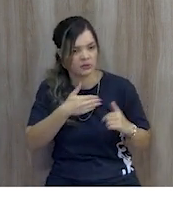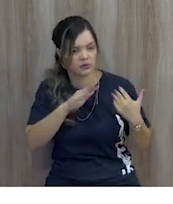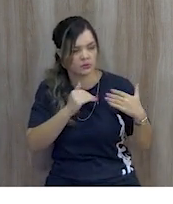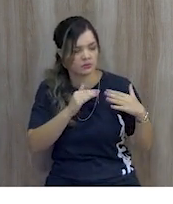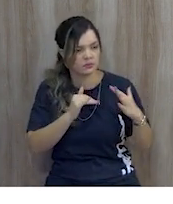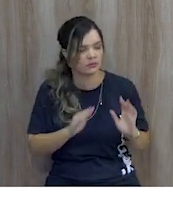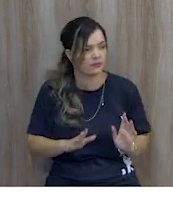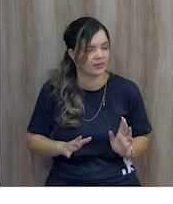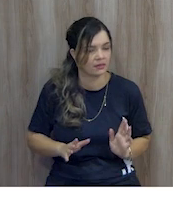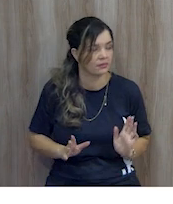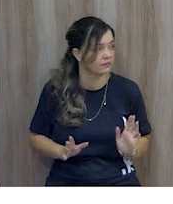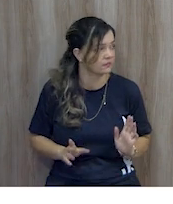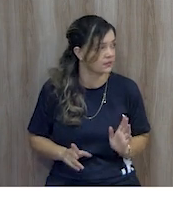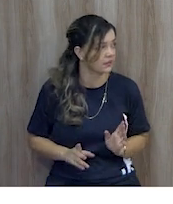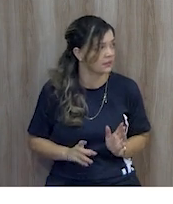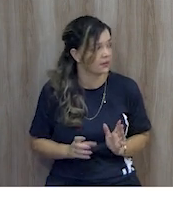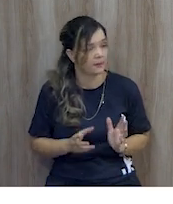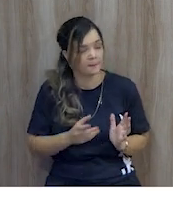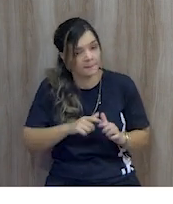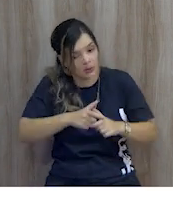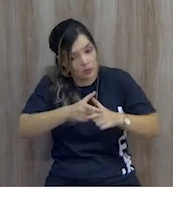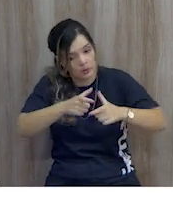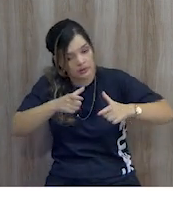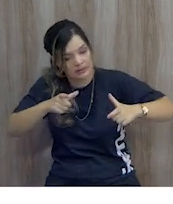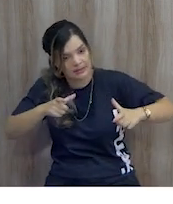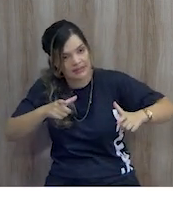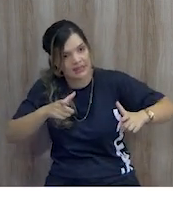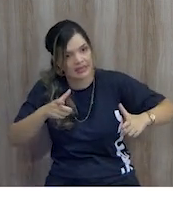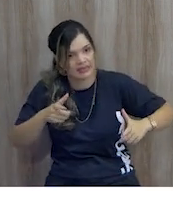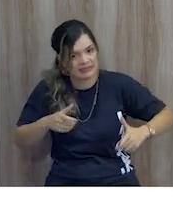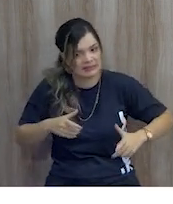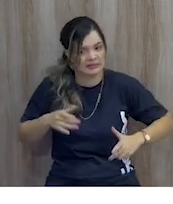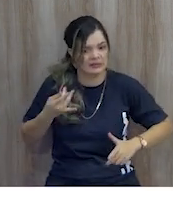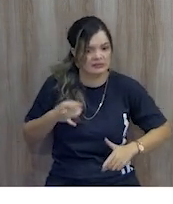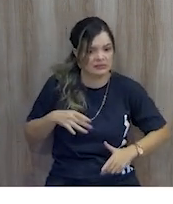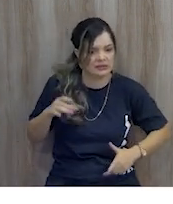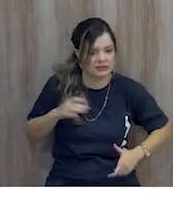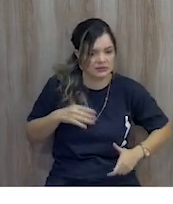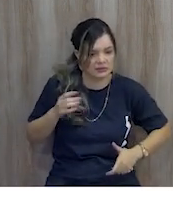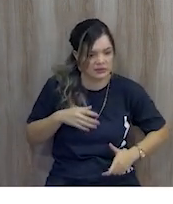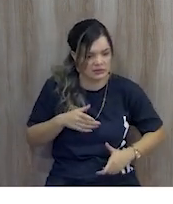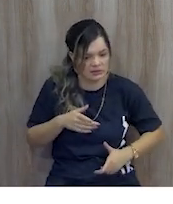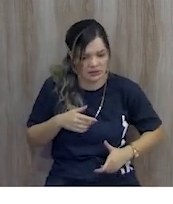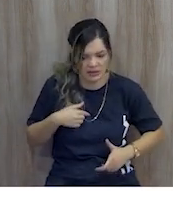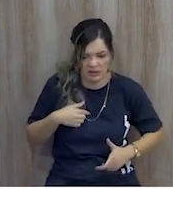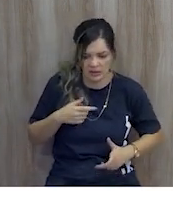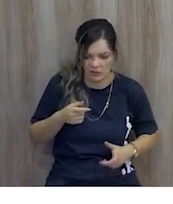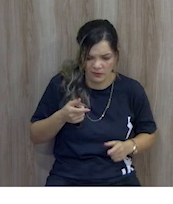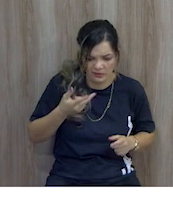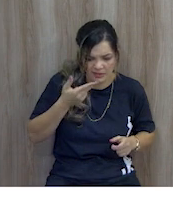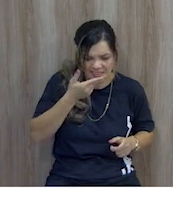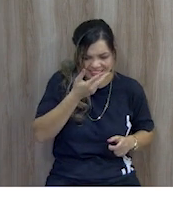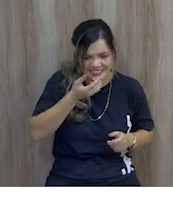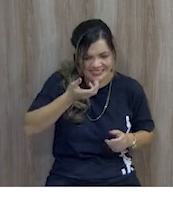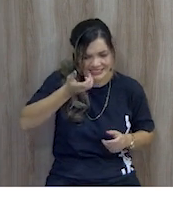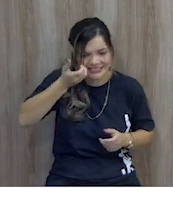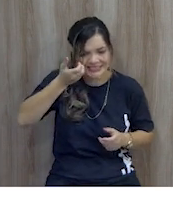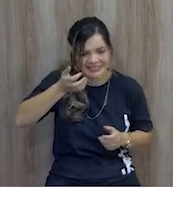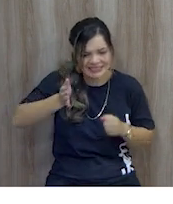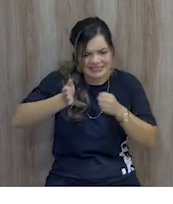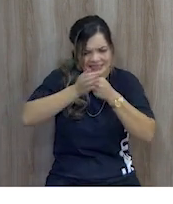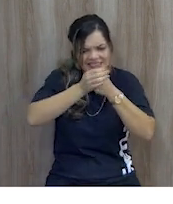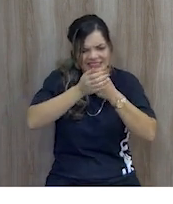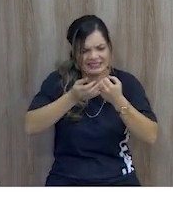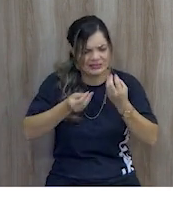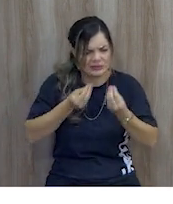bem assim, receoso quando você fala como é que é o procedimento, né? E aí, essa questão, de quando